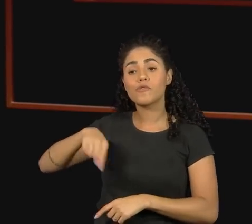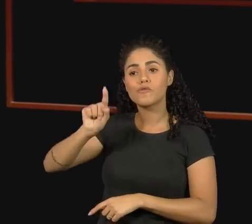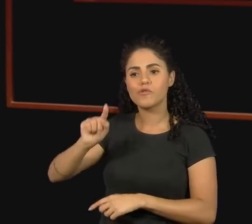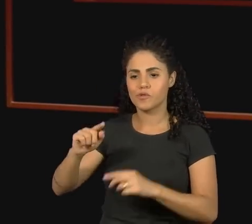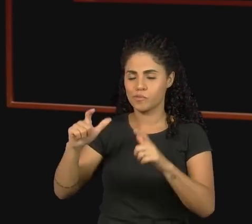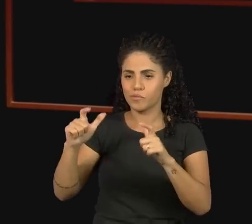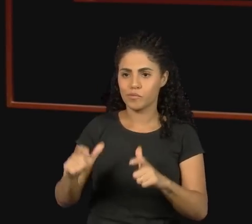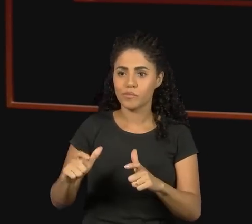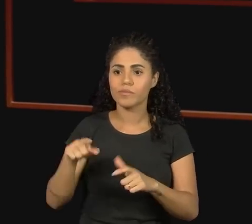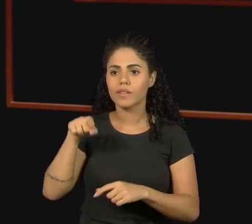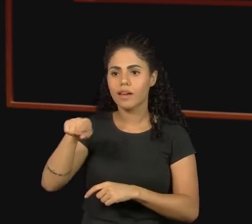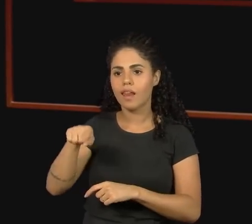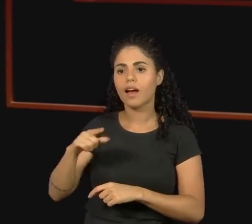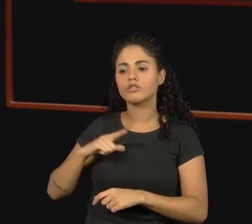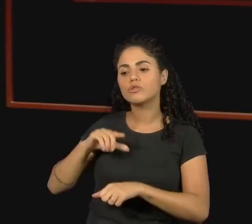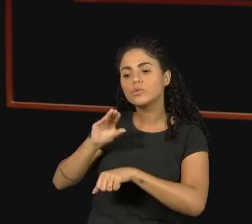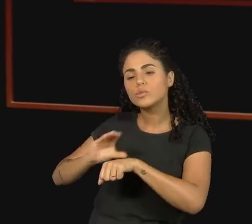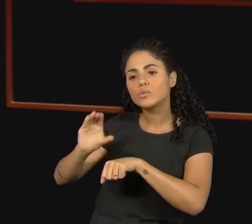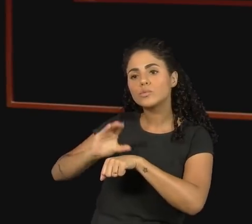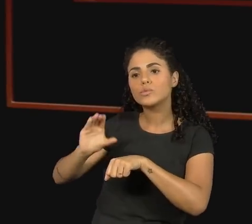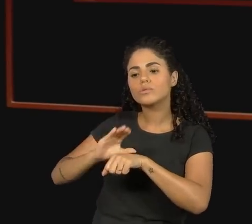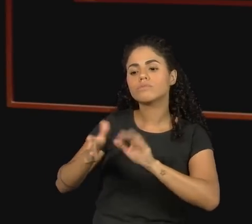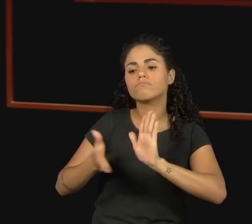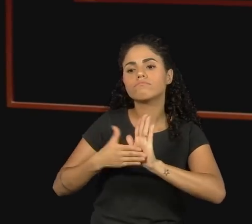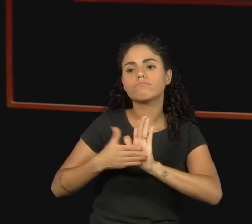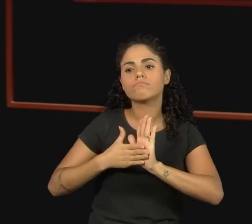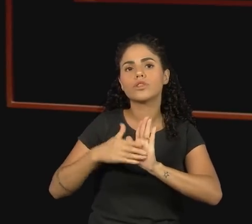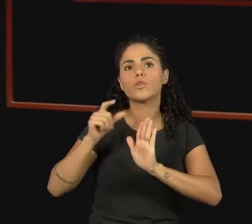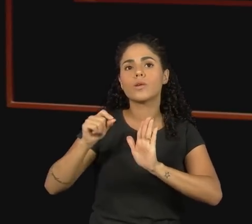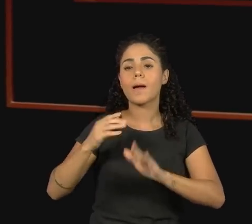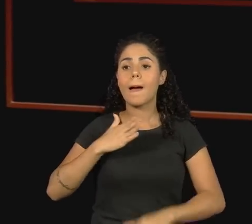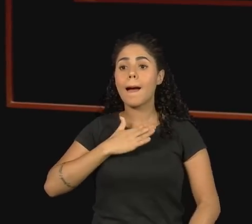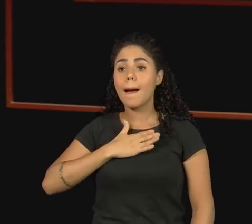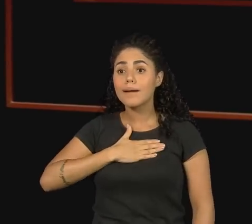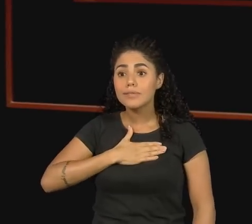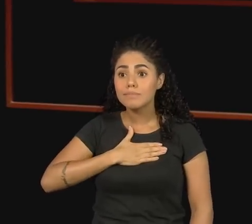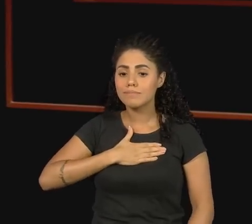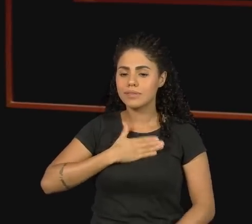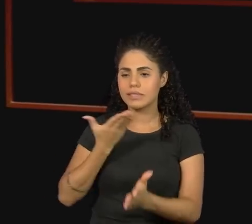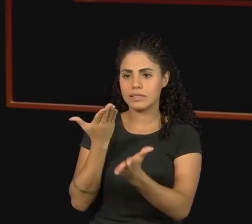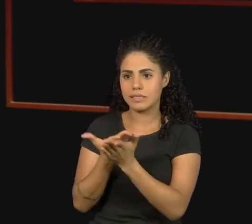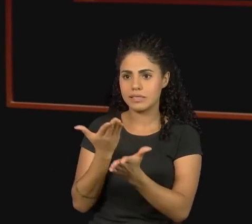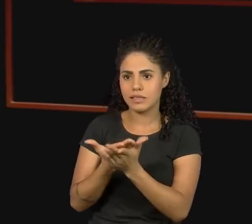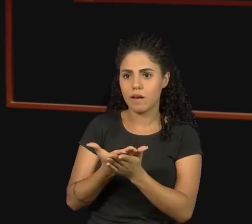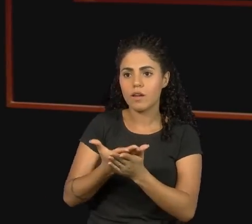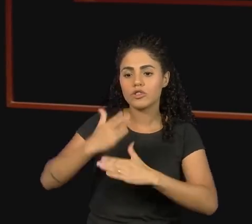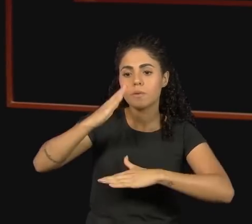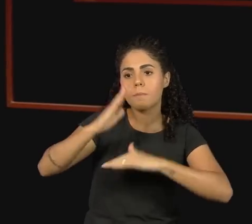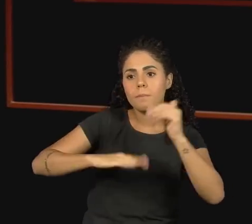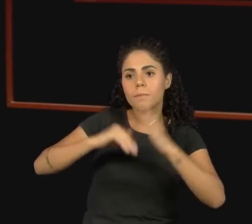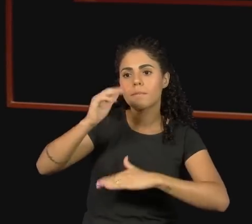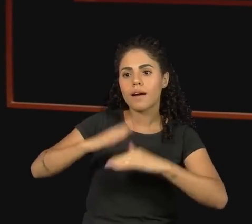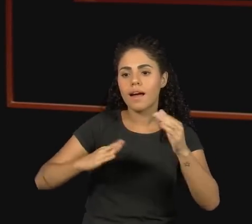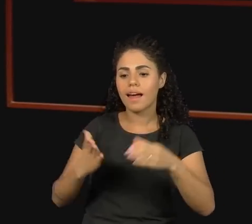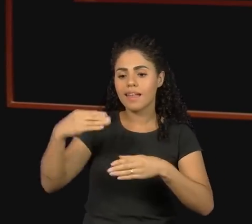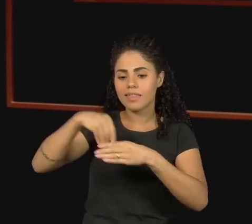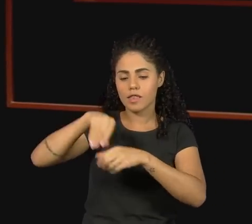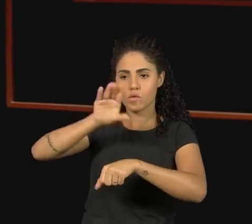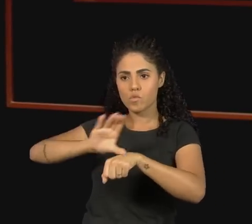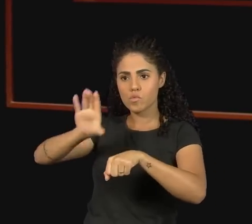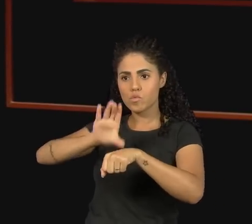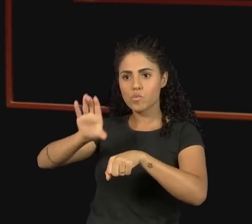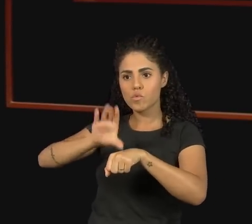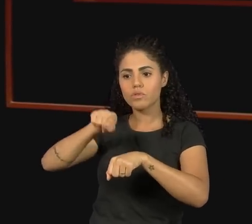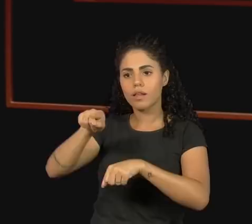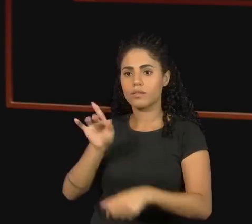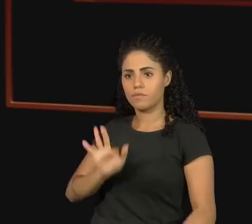o colegiado do curso e propus que as minhas aulas de prática de ensino seriam feitas dentro do curso, dentro